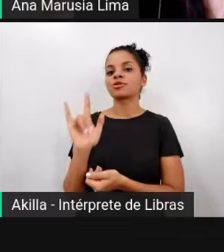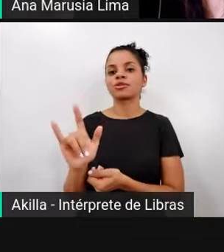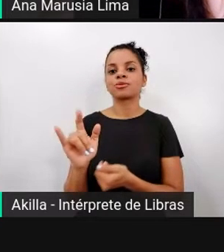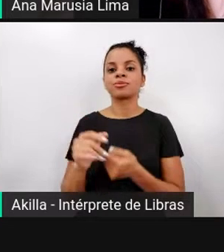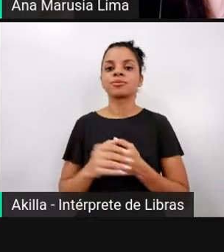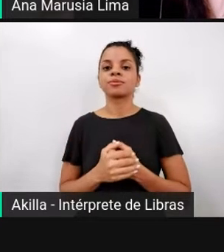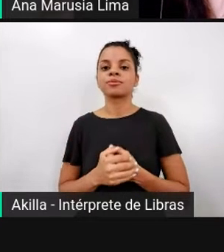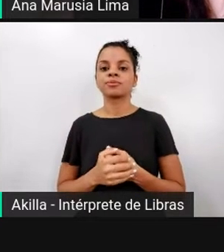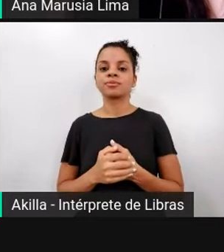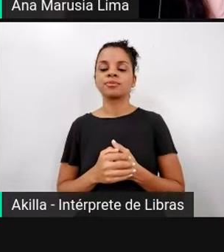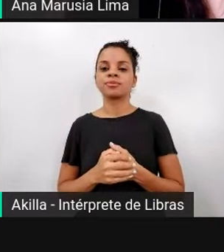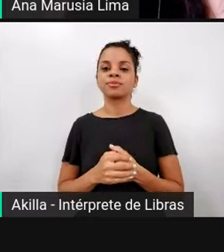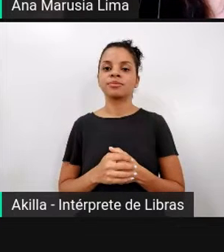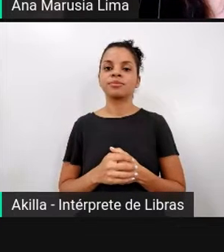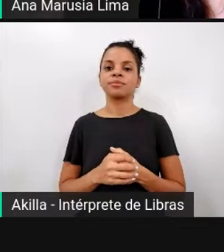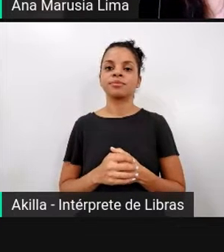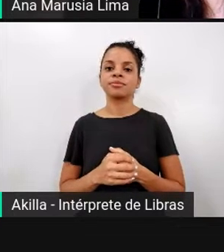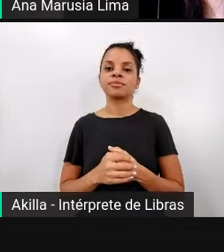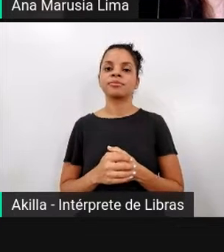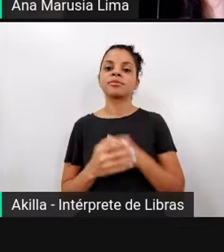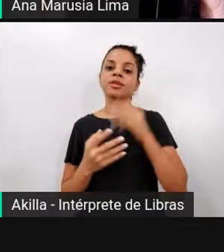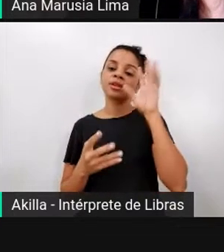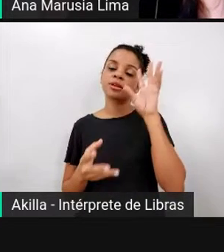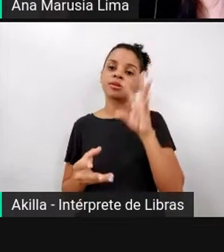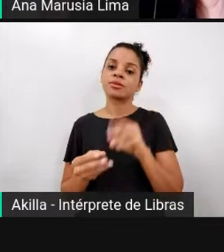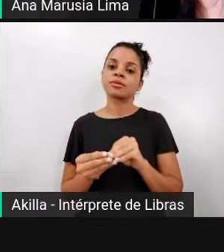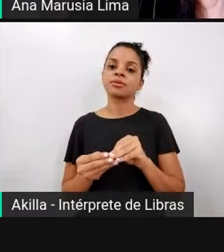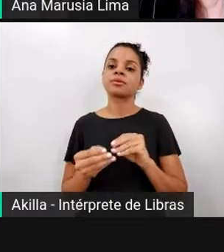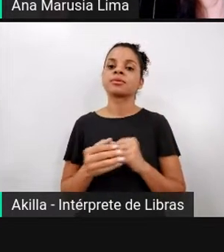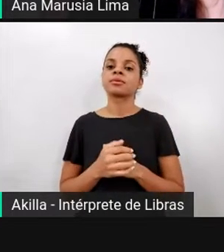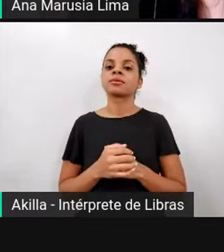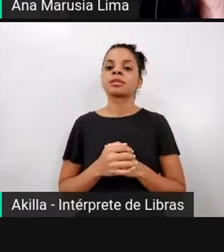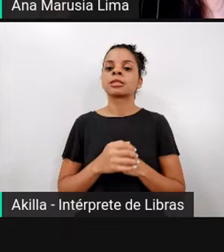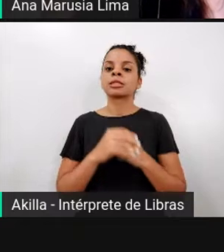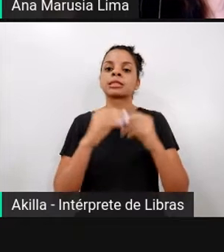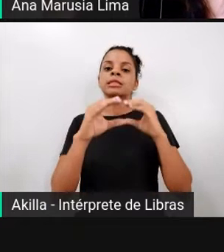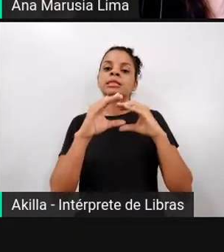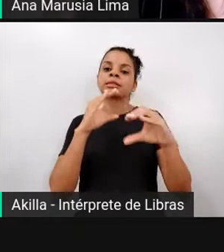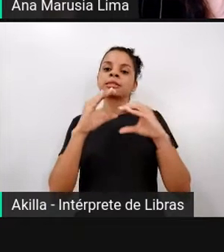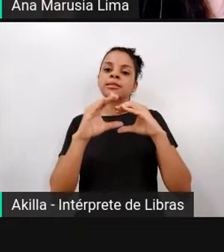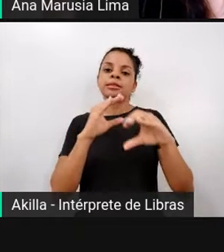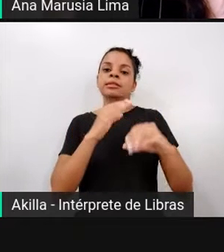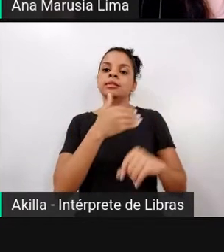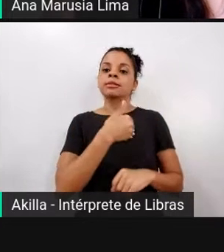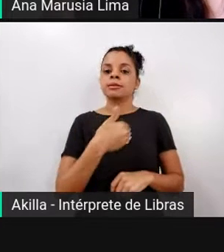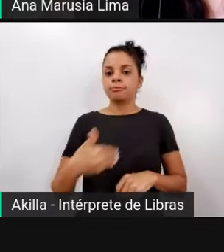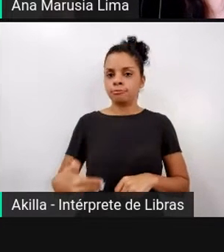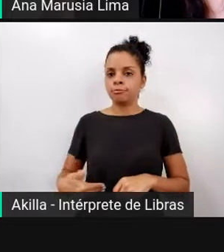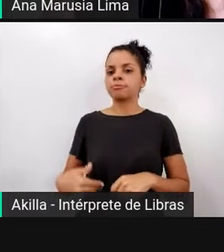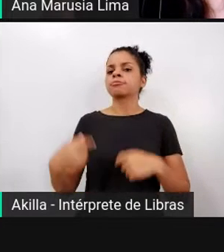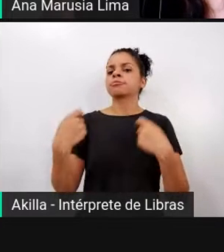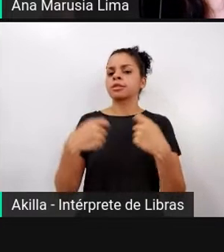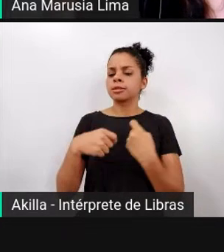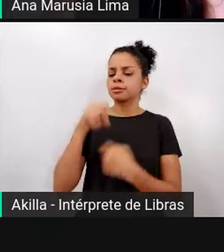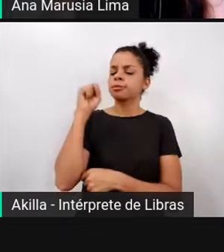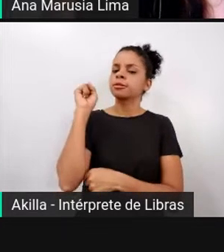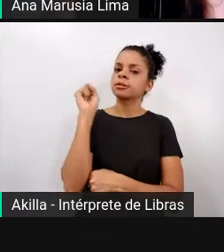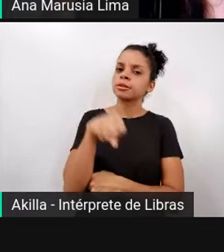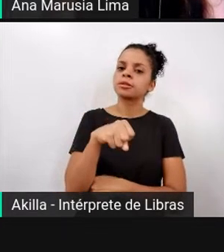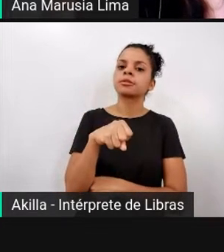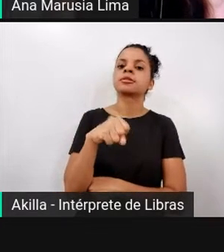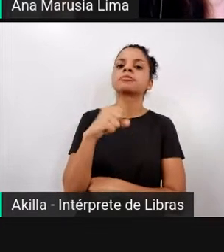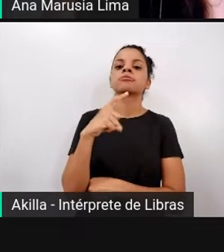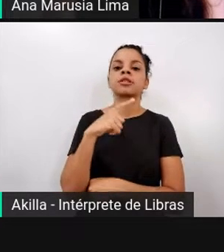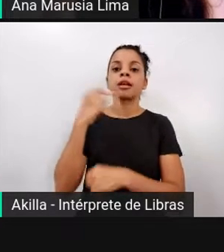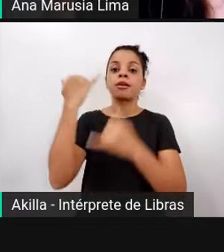Quais são as conclusões a partir desses exemplos? Que a comunicação pública, sim, precisa ter informação relevante para o engajamento, mas ela precisa de